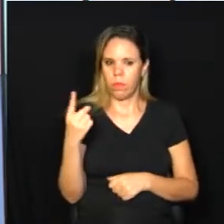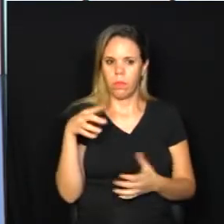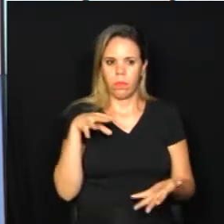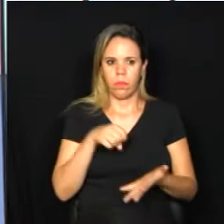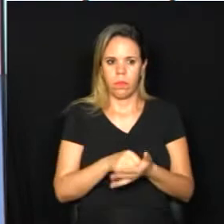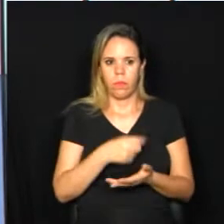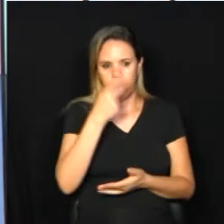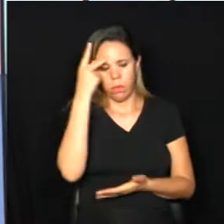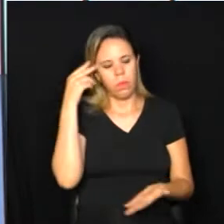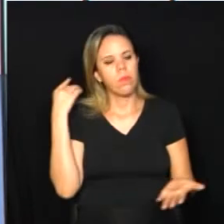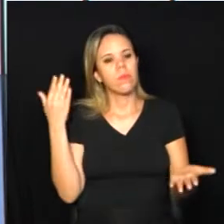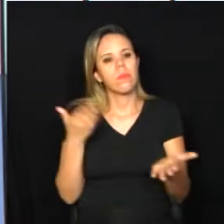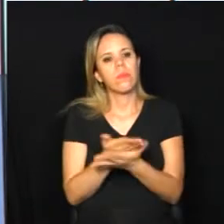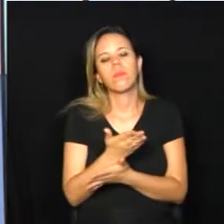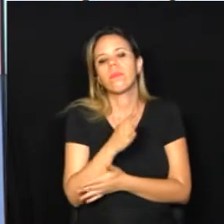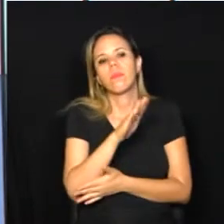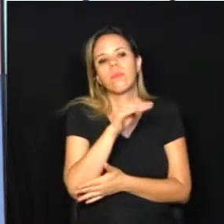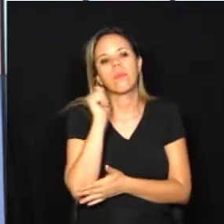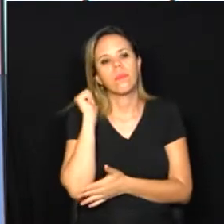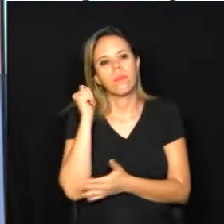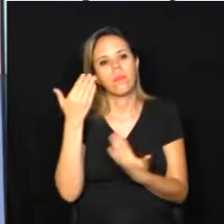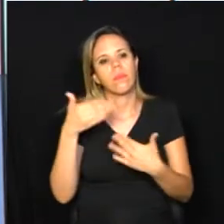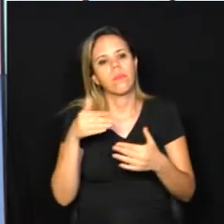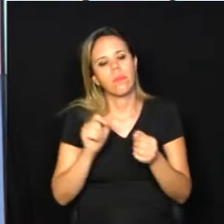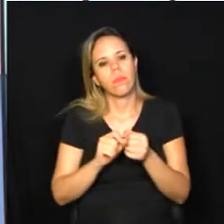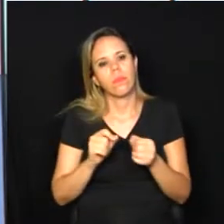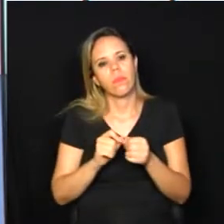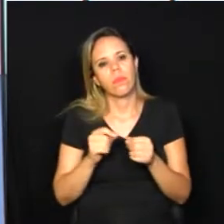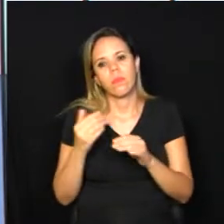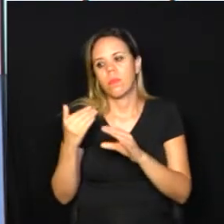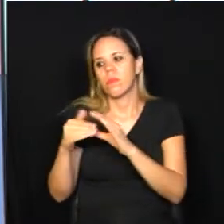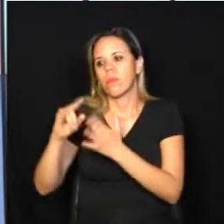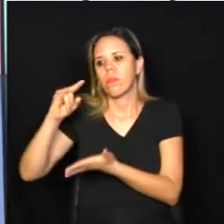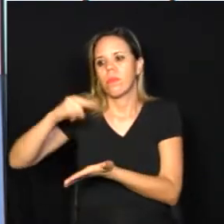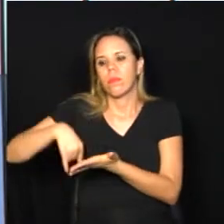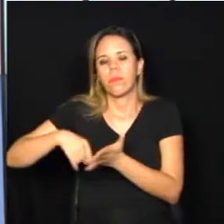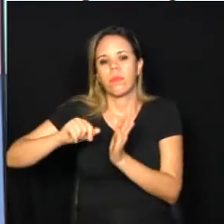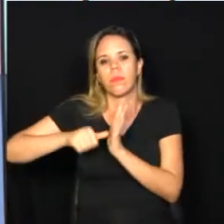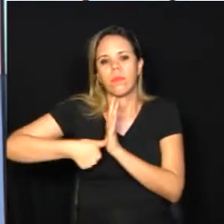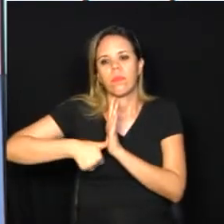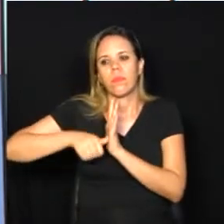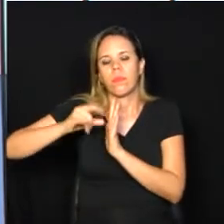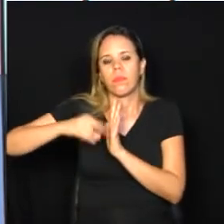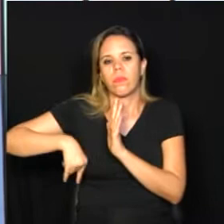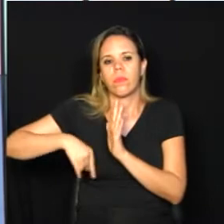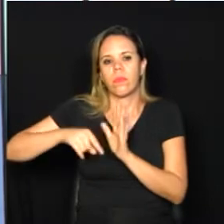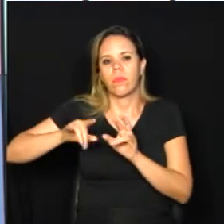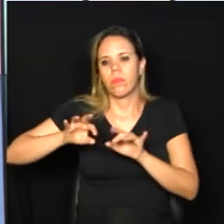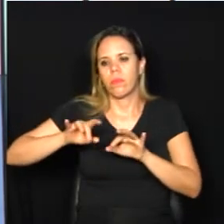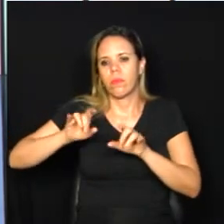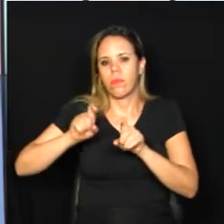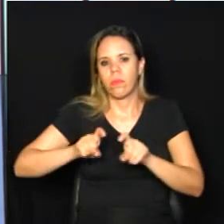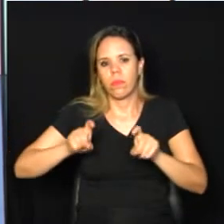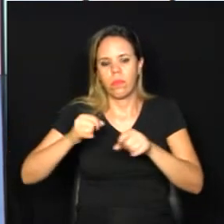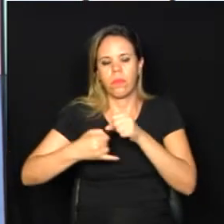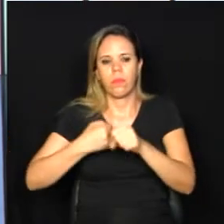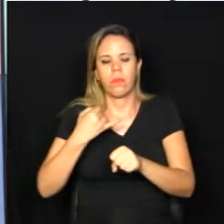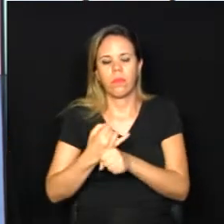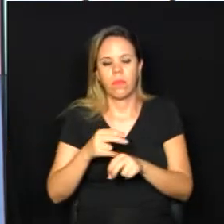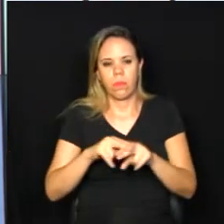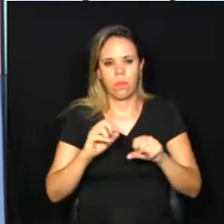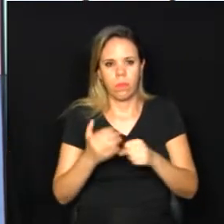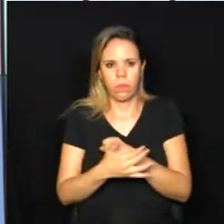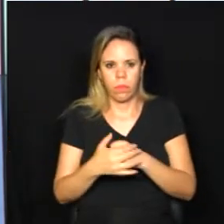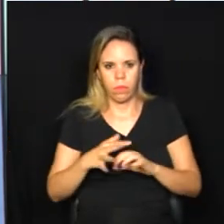quem passou nessa primeira chamada e o envio da documentação por meio digital. Lembrando que por conta da